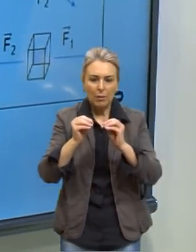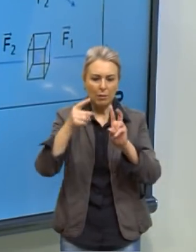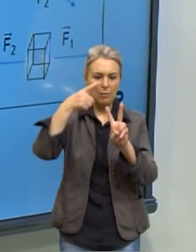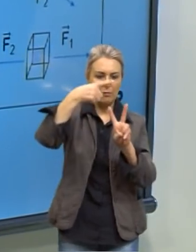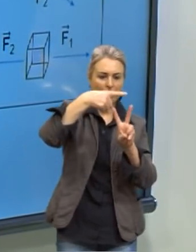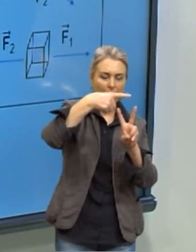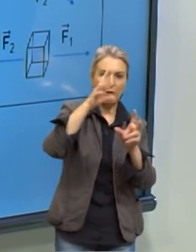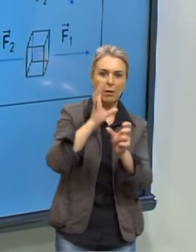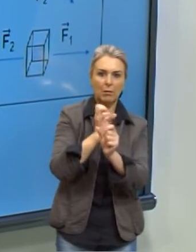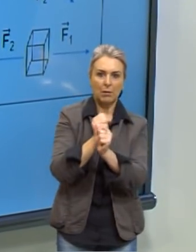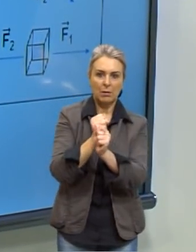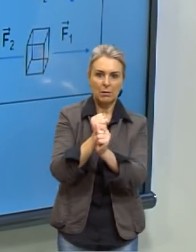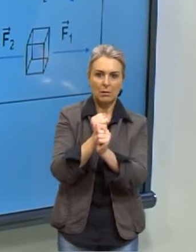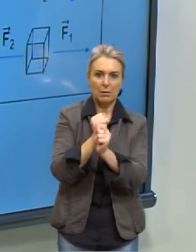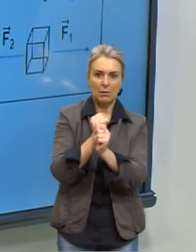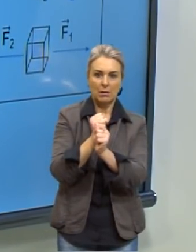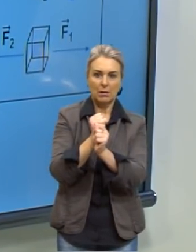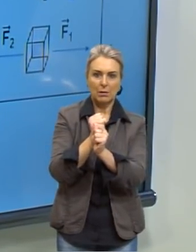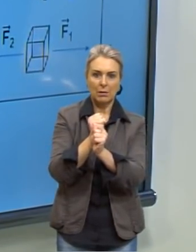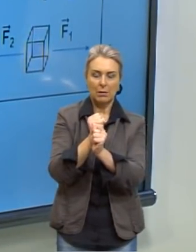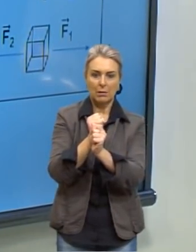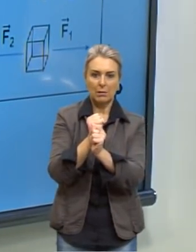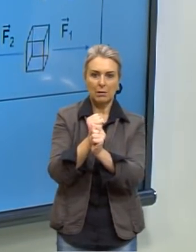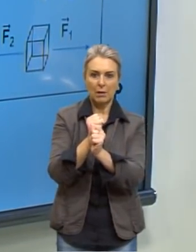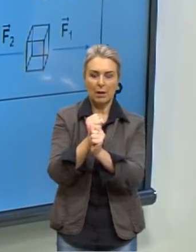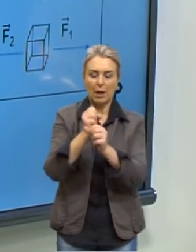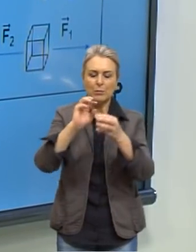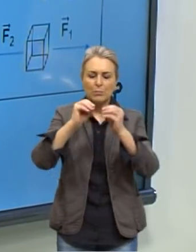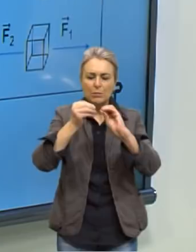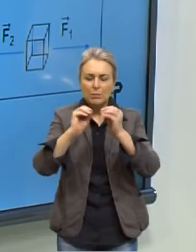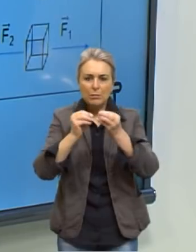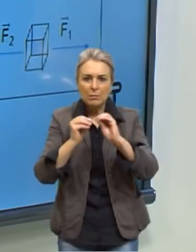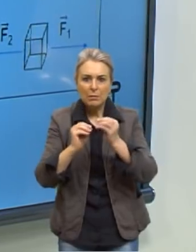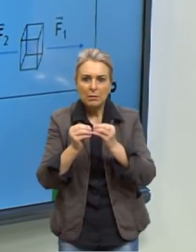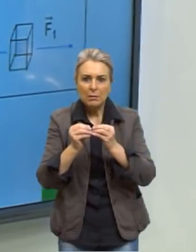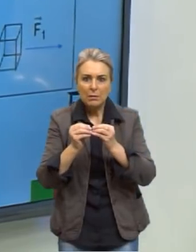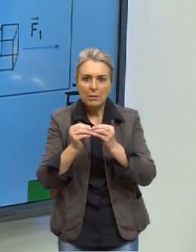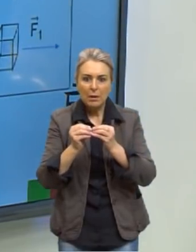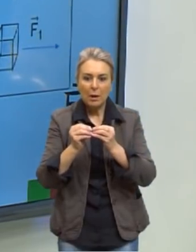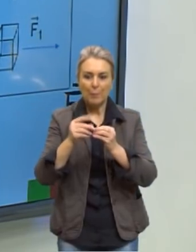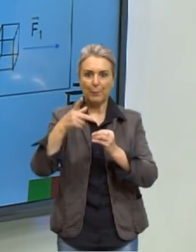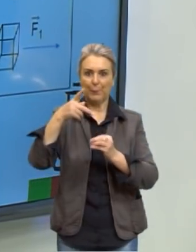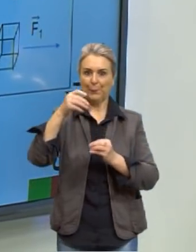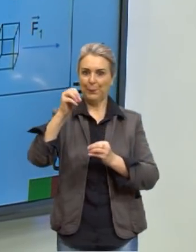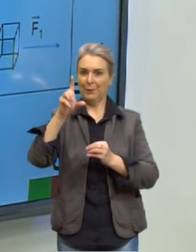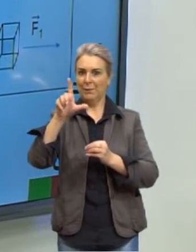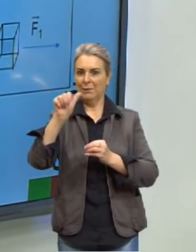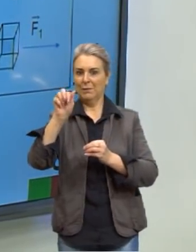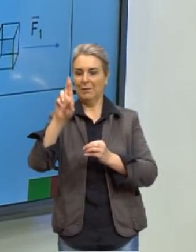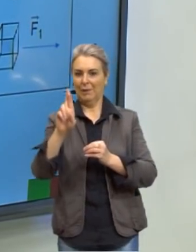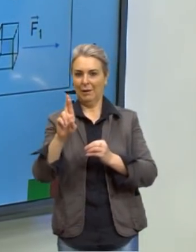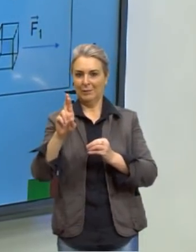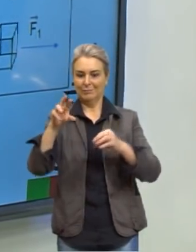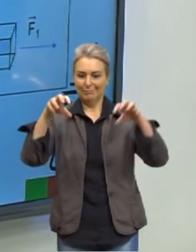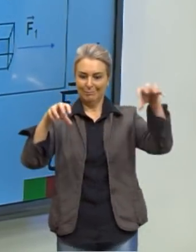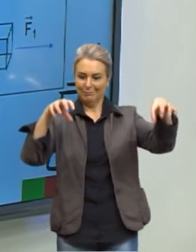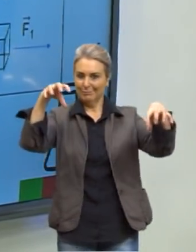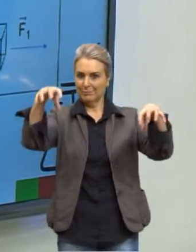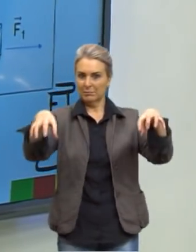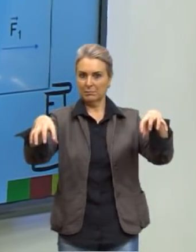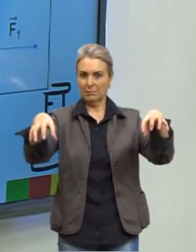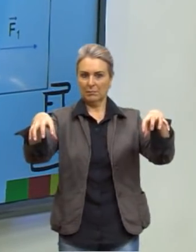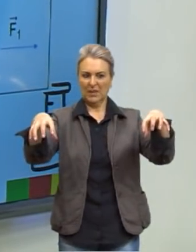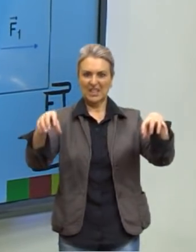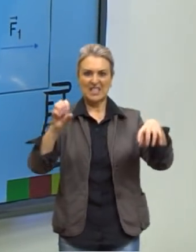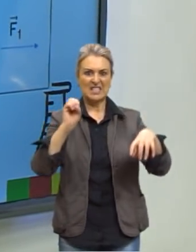vetor resultante tá essa molécula vai ser uma molécula polar quando o vetor resultante é zero